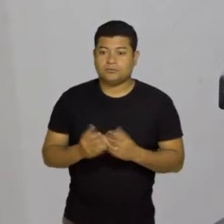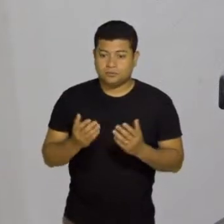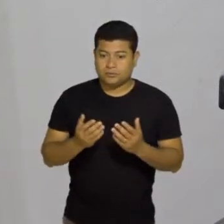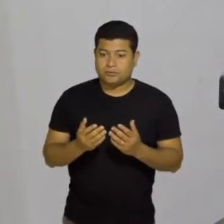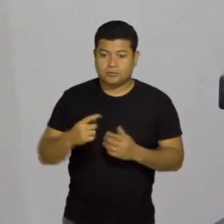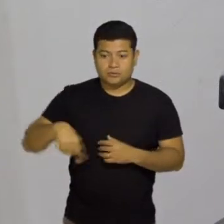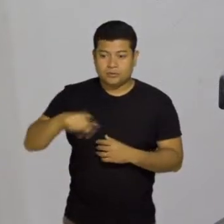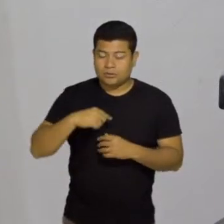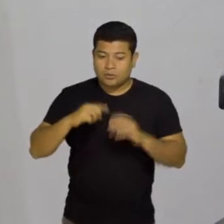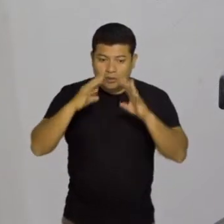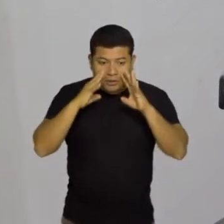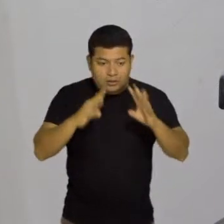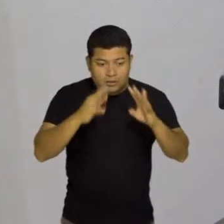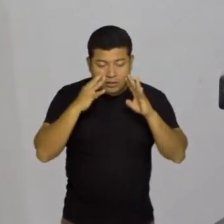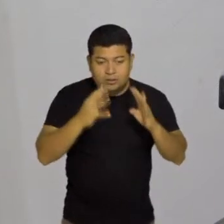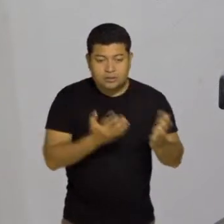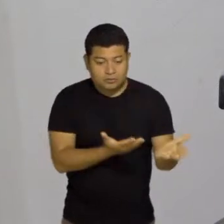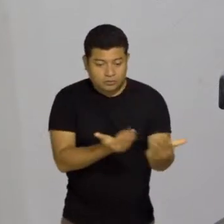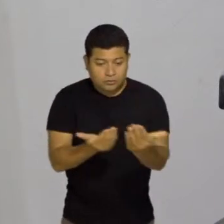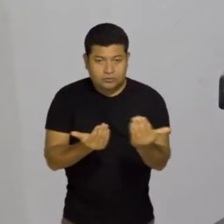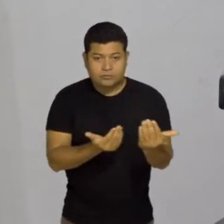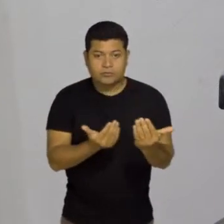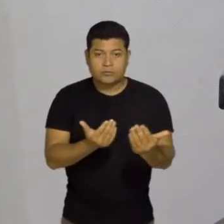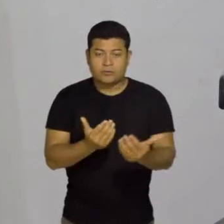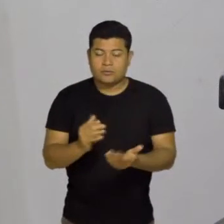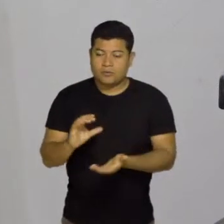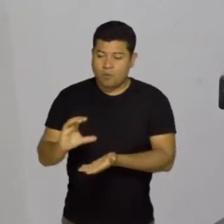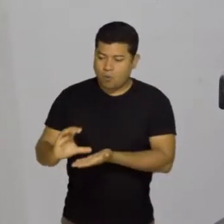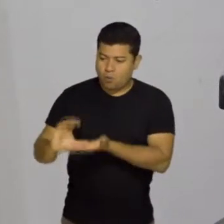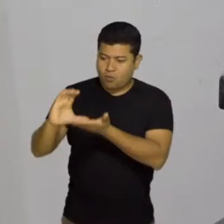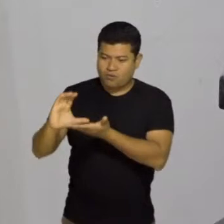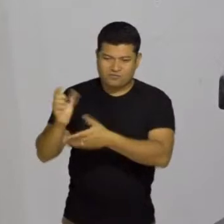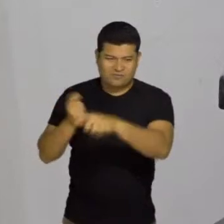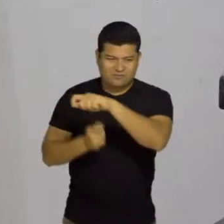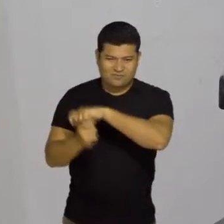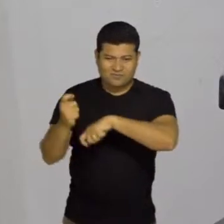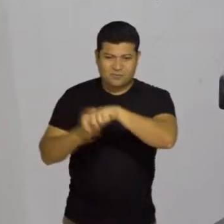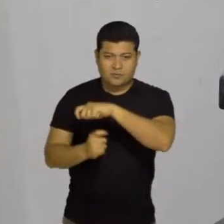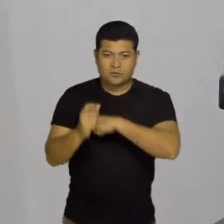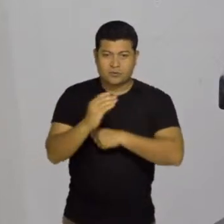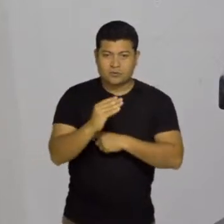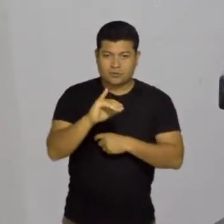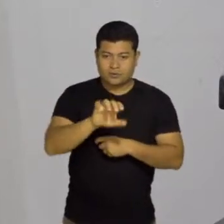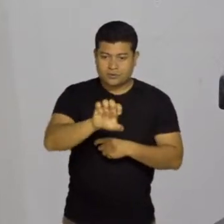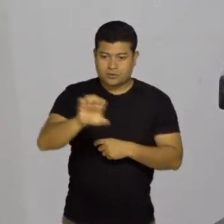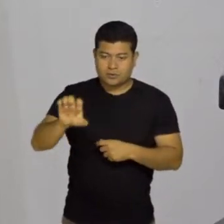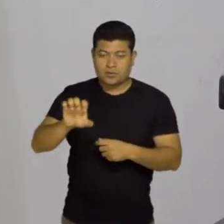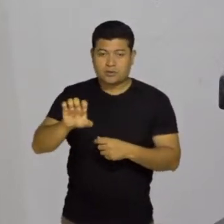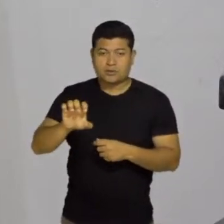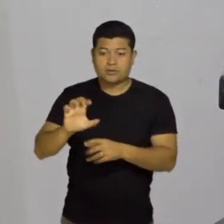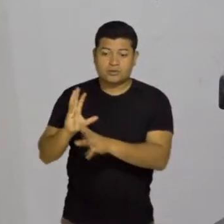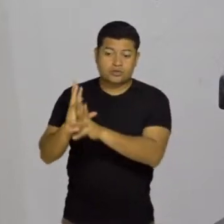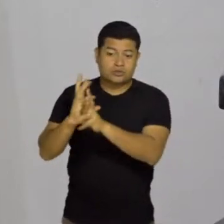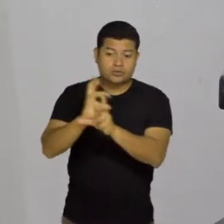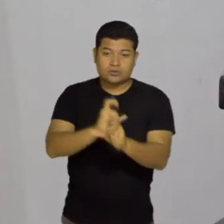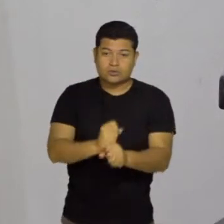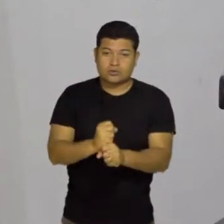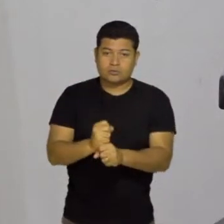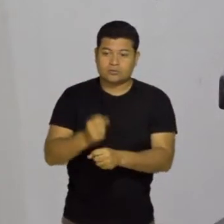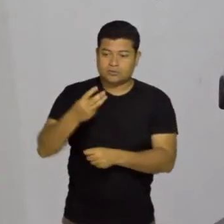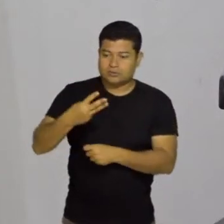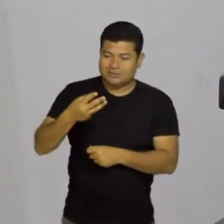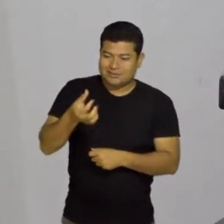jovens. O Conselho de Administração, presidente Mauro, do CIE Santa Catarina, é composto por 36